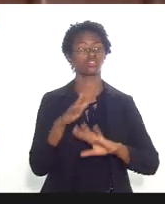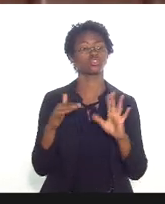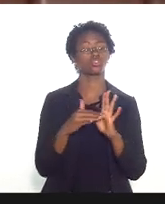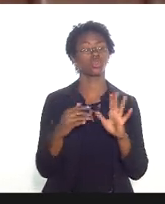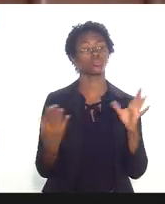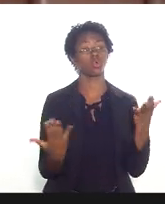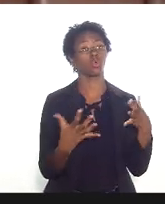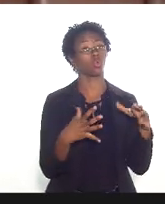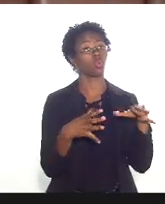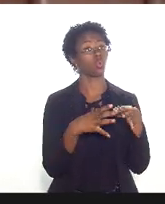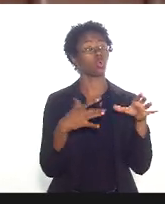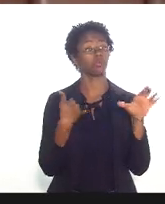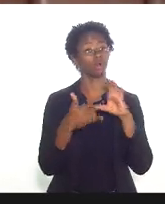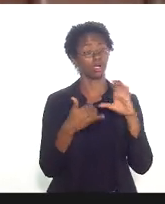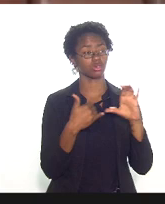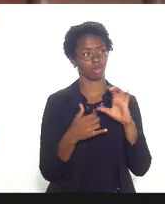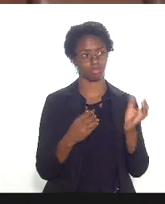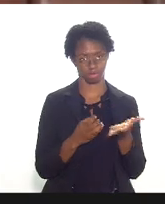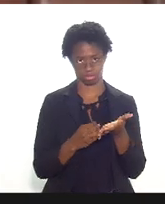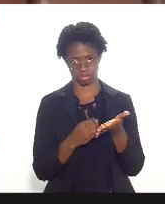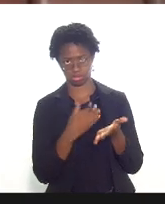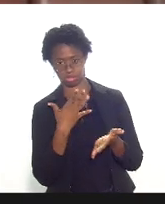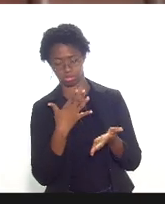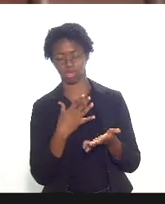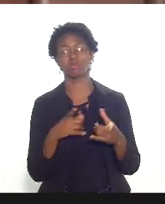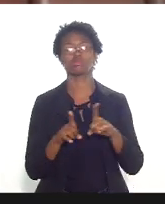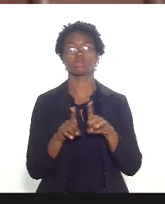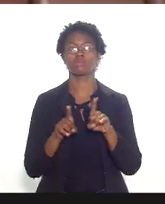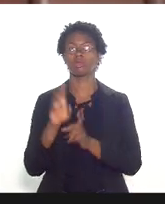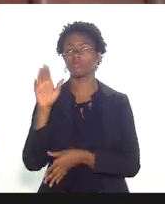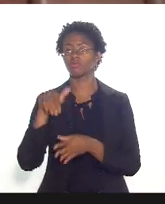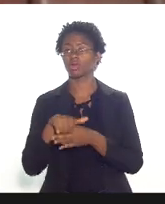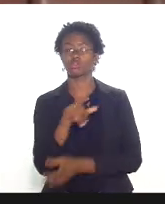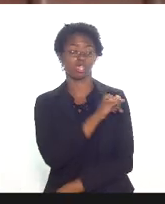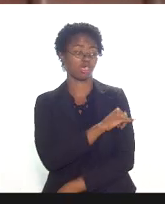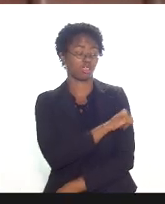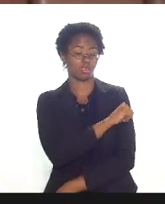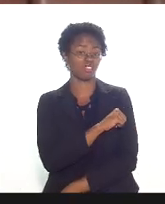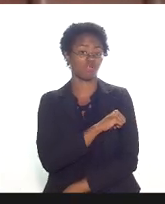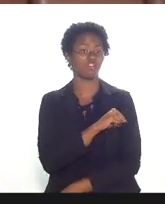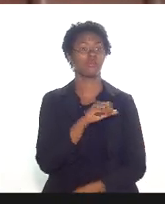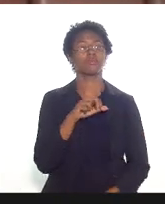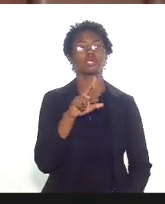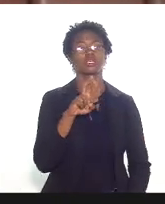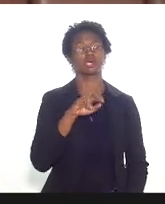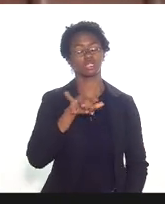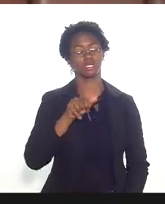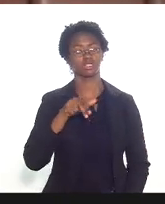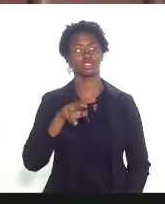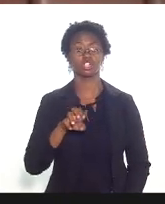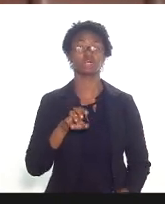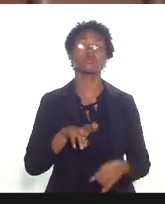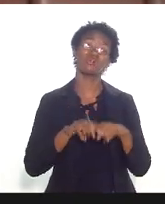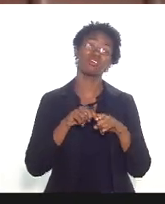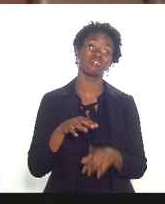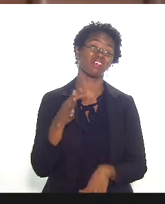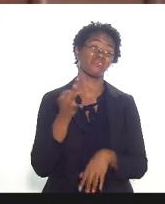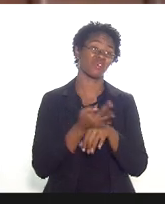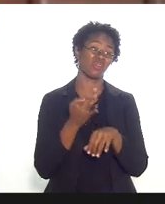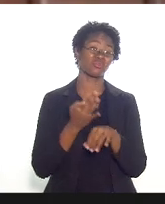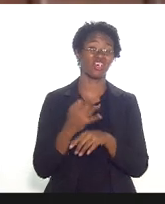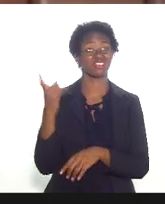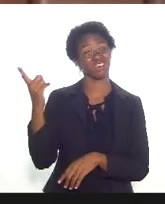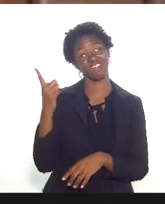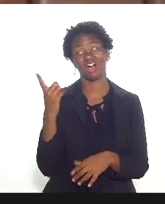pelo grupo do WhatsApp, assim como o voto da deputada enfermeira Rejane, porque estão ausentes em agenda